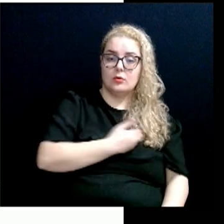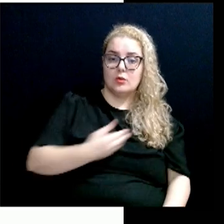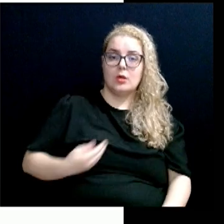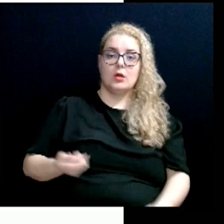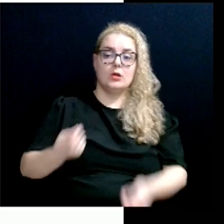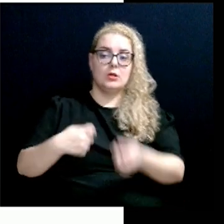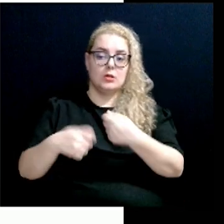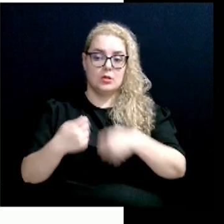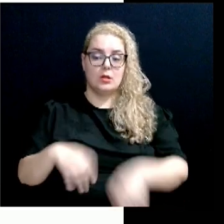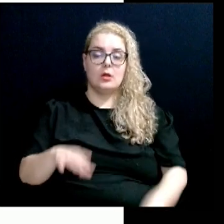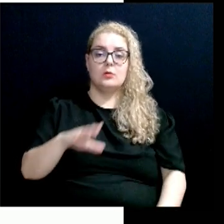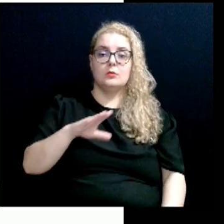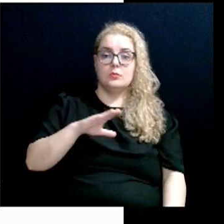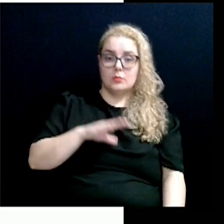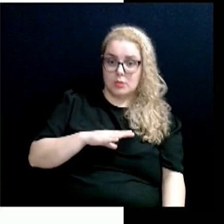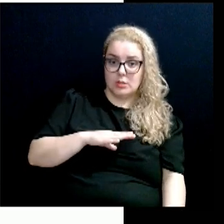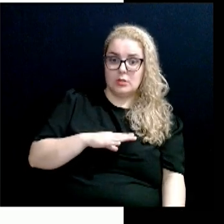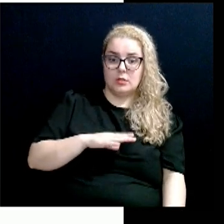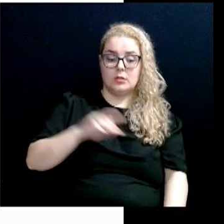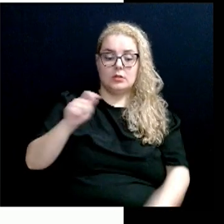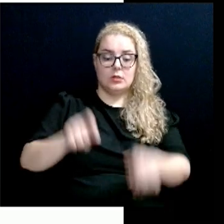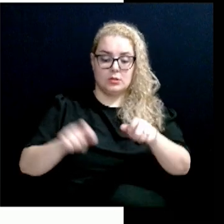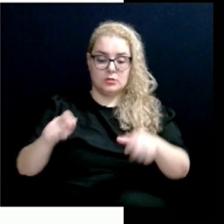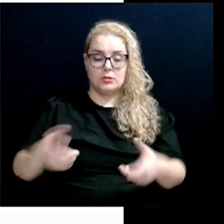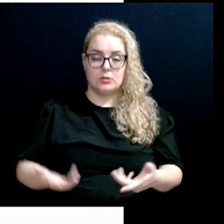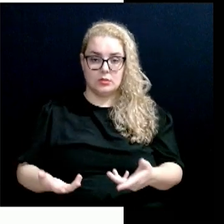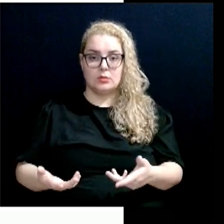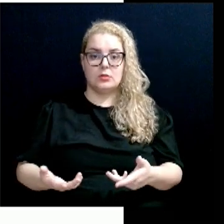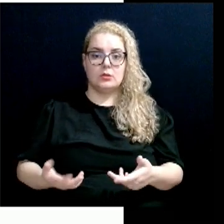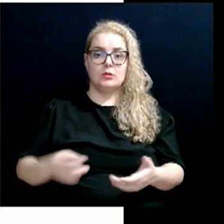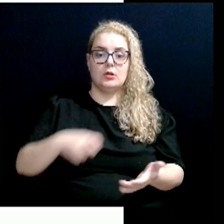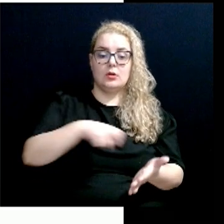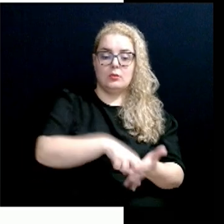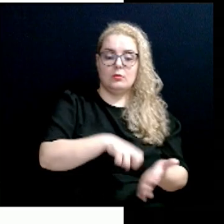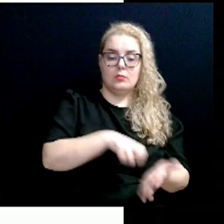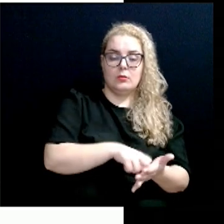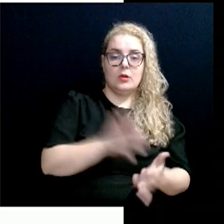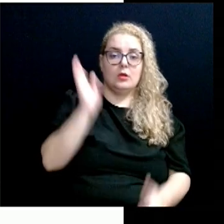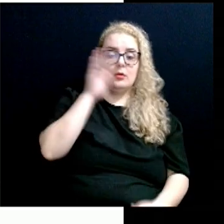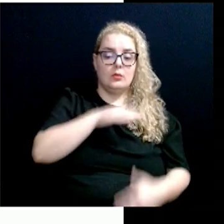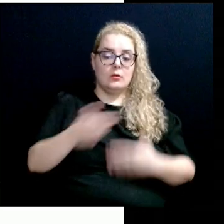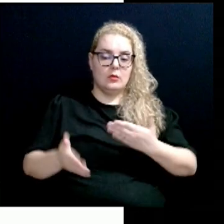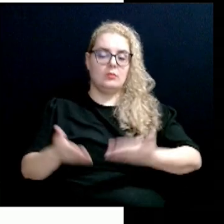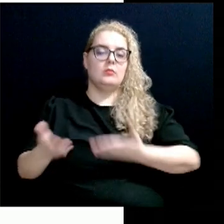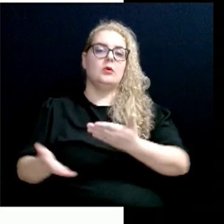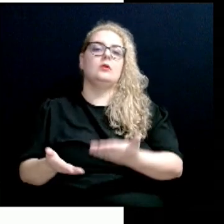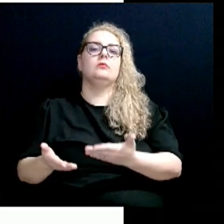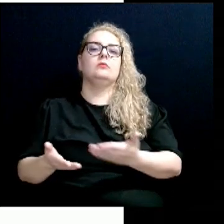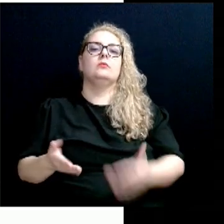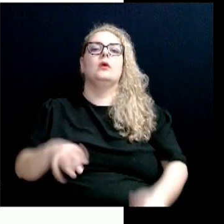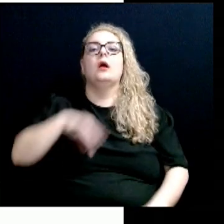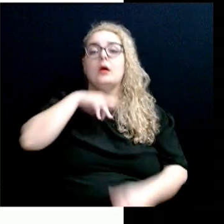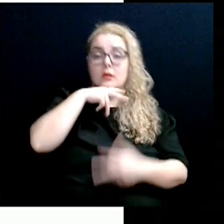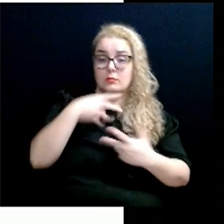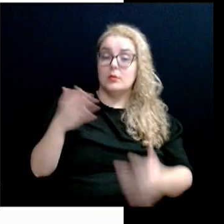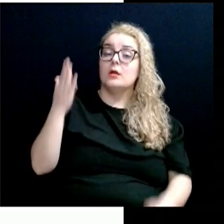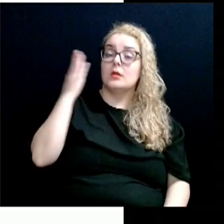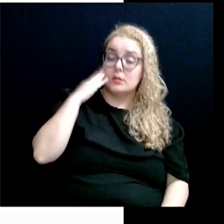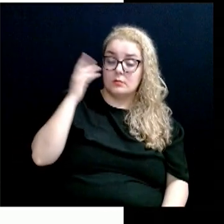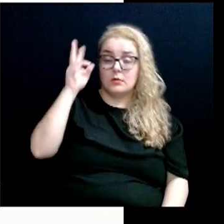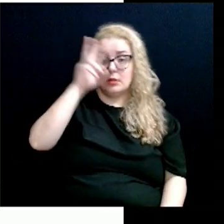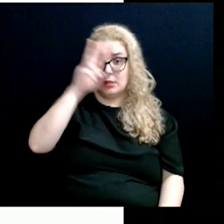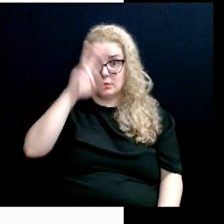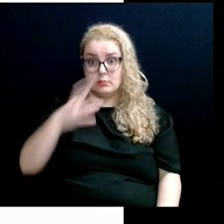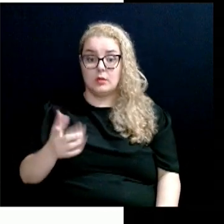municipal de pessoa condenada pelos maus tratos a animais. A gente sabe, lembra que a gente tem a Lei de Proteção